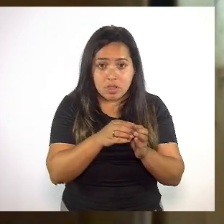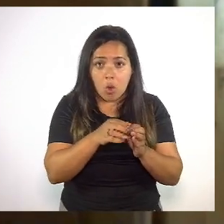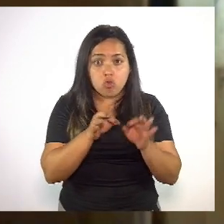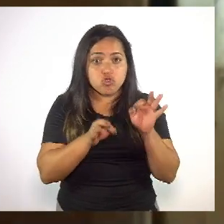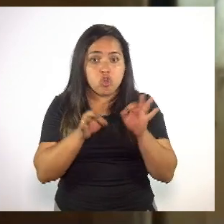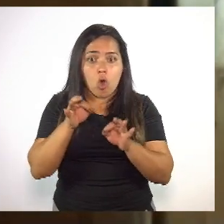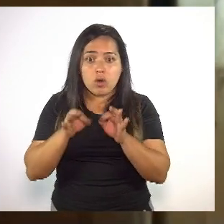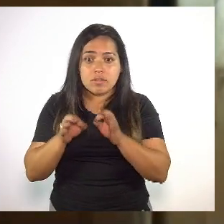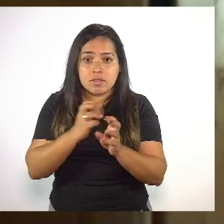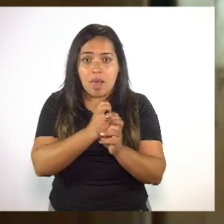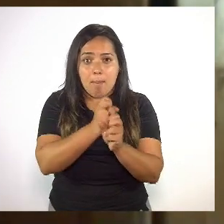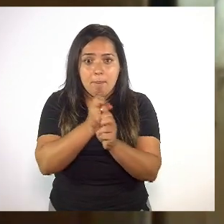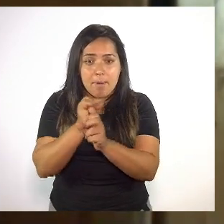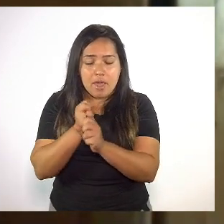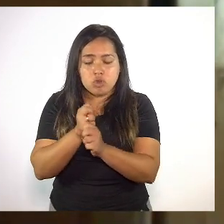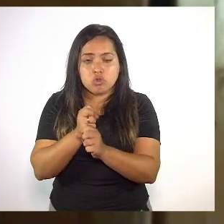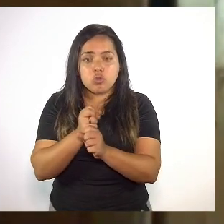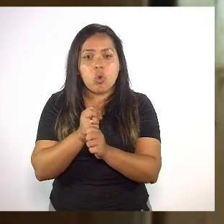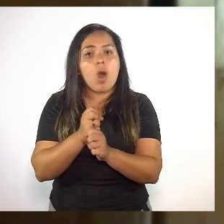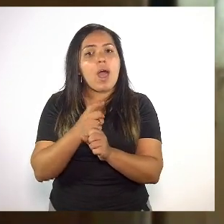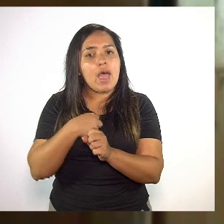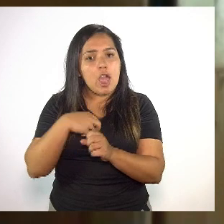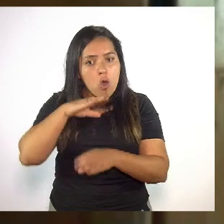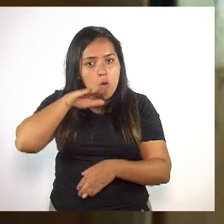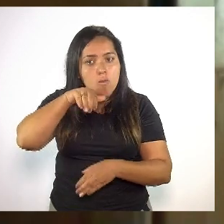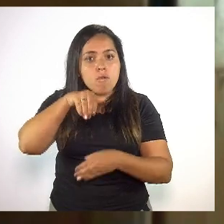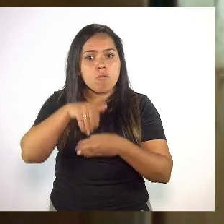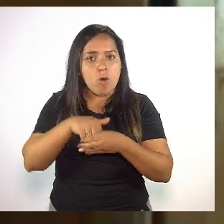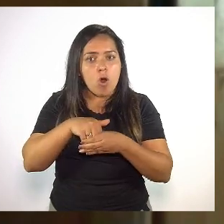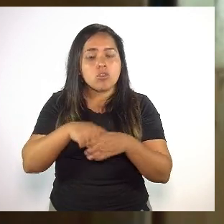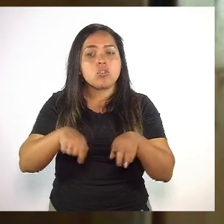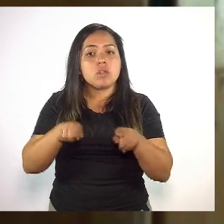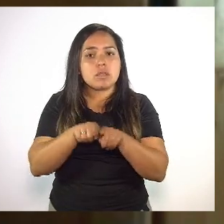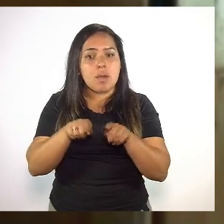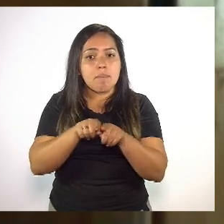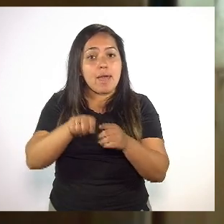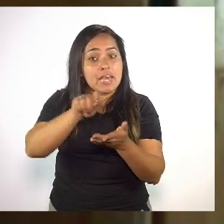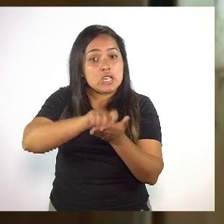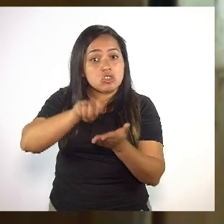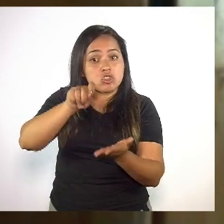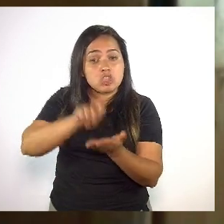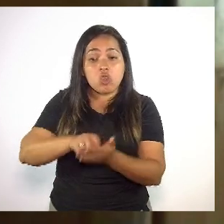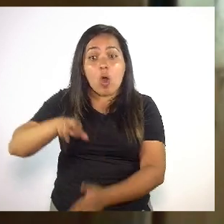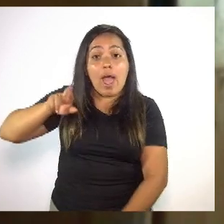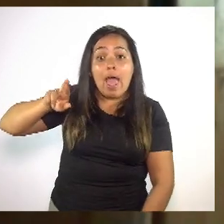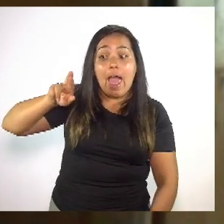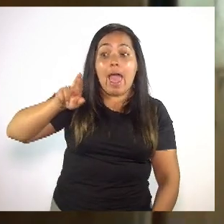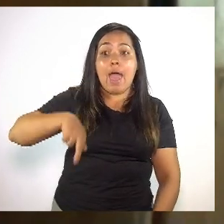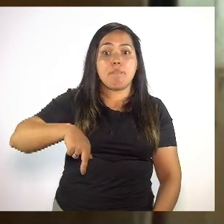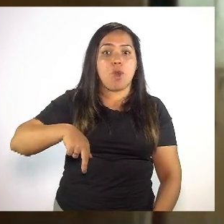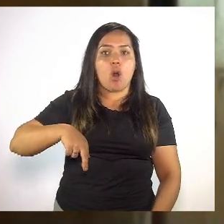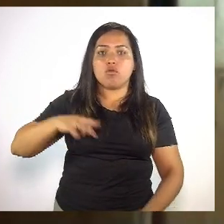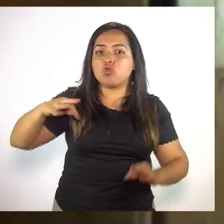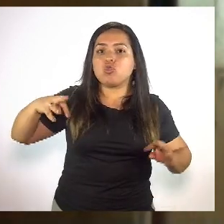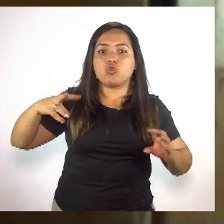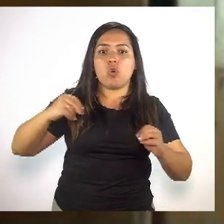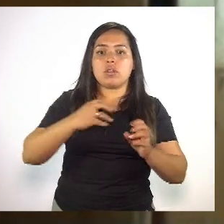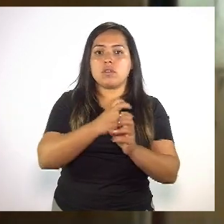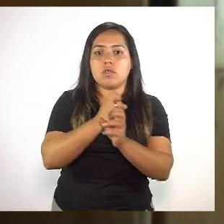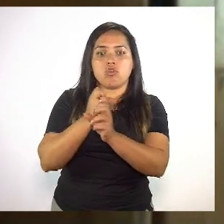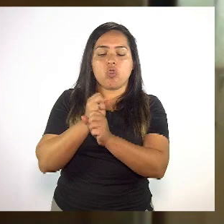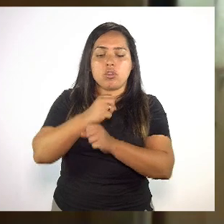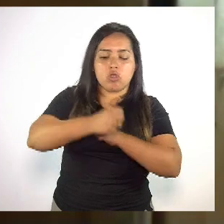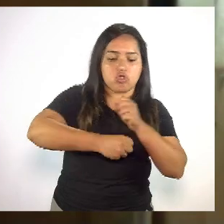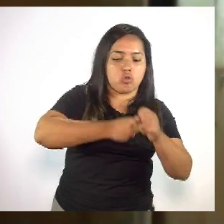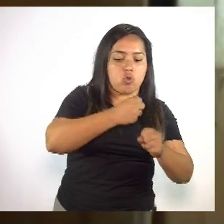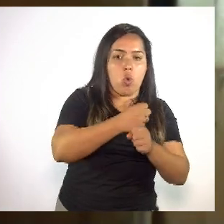voto escrito pela reprovação das contas desde 2014, mesmo